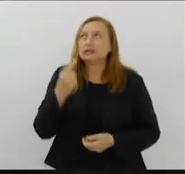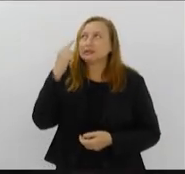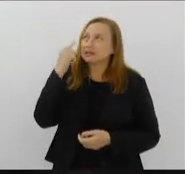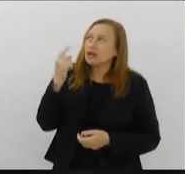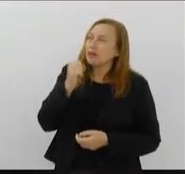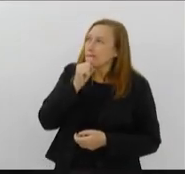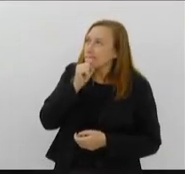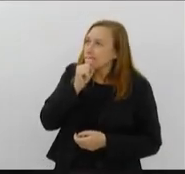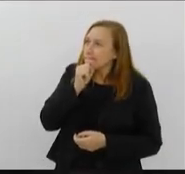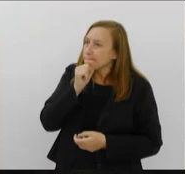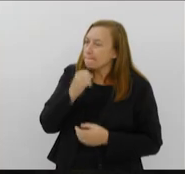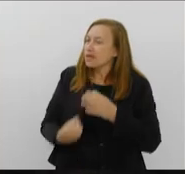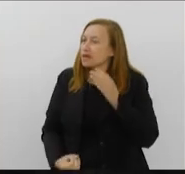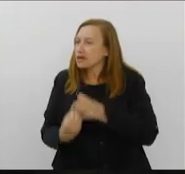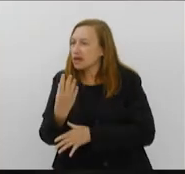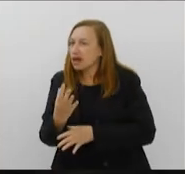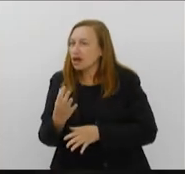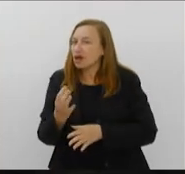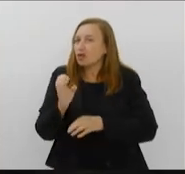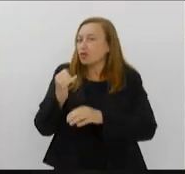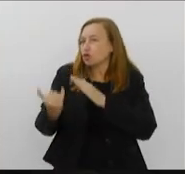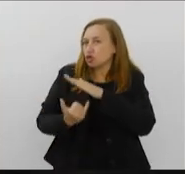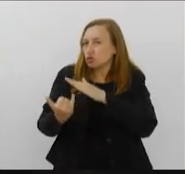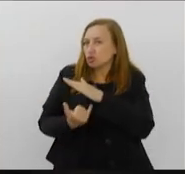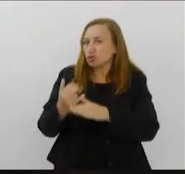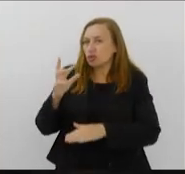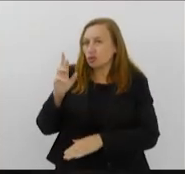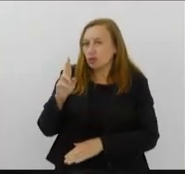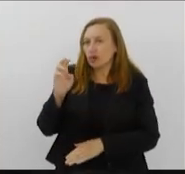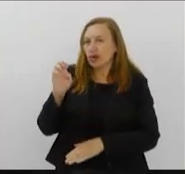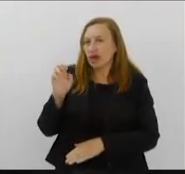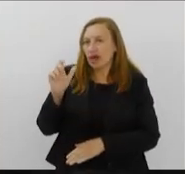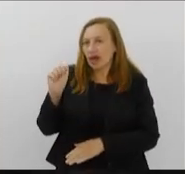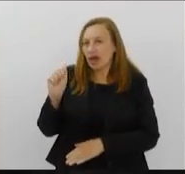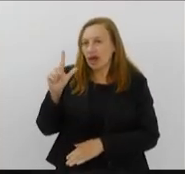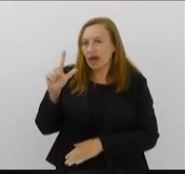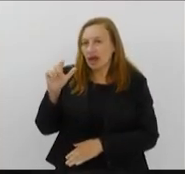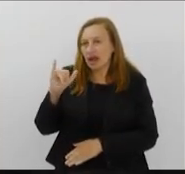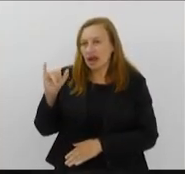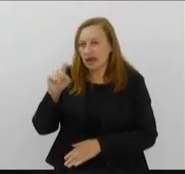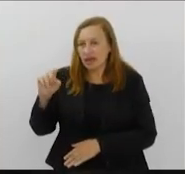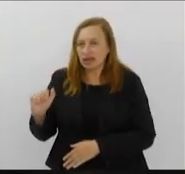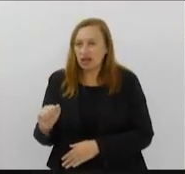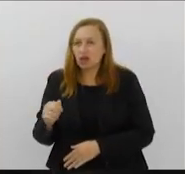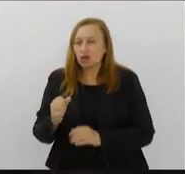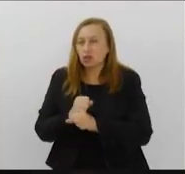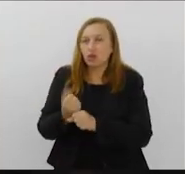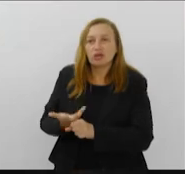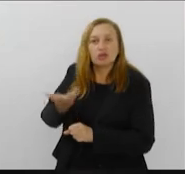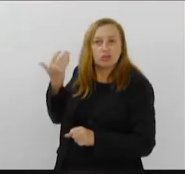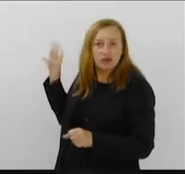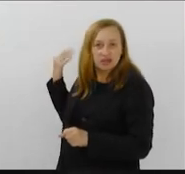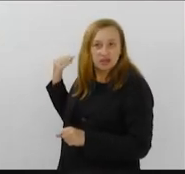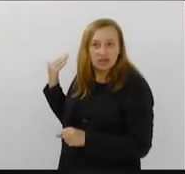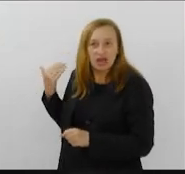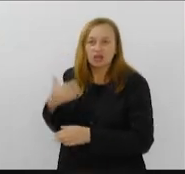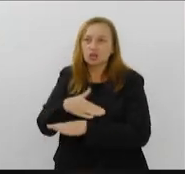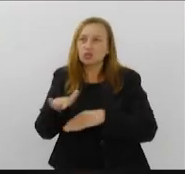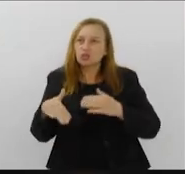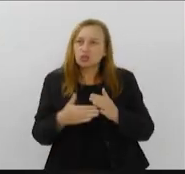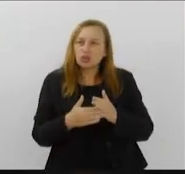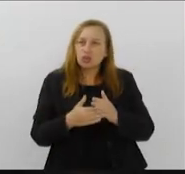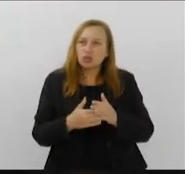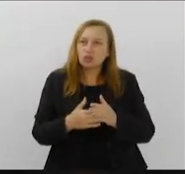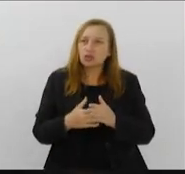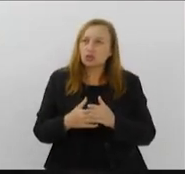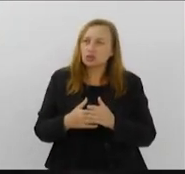gente, para até fundar o Instituto Realiza, né, bem recente, a gente fundou no ano passado, né, com todas as formalidades e